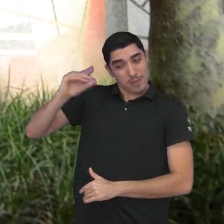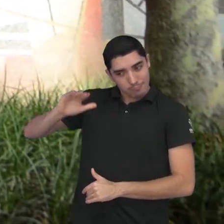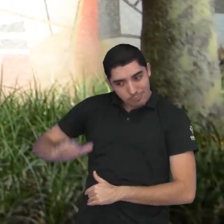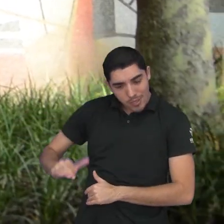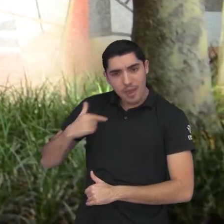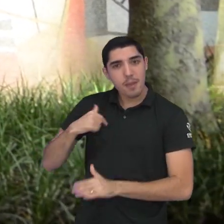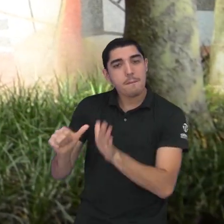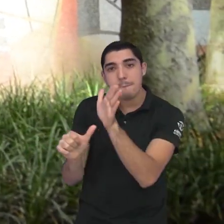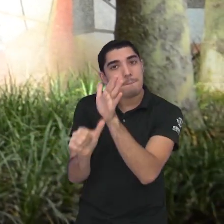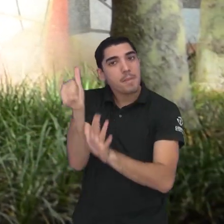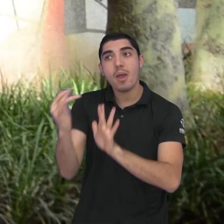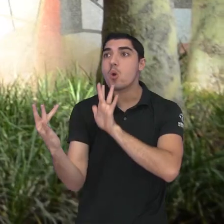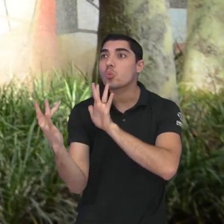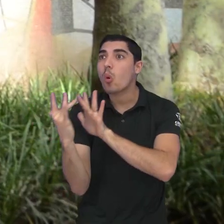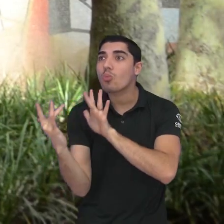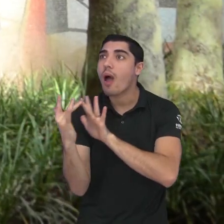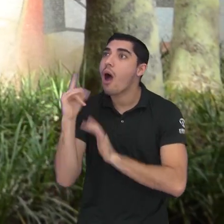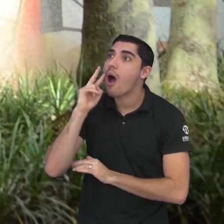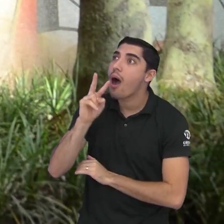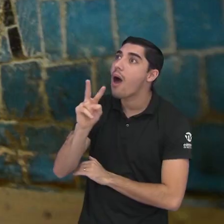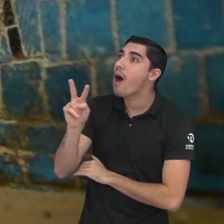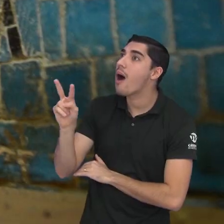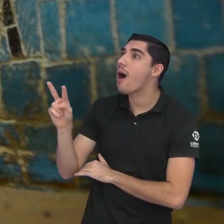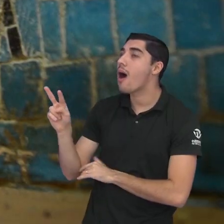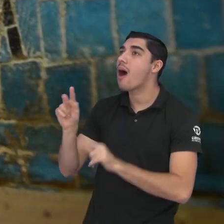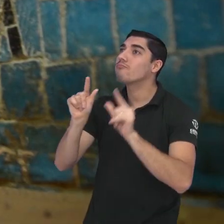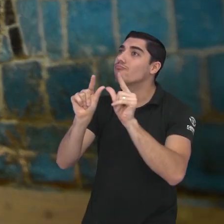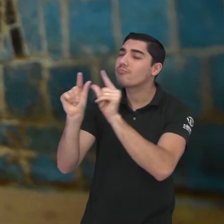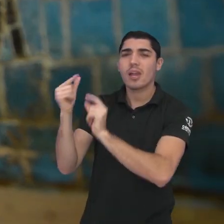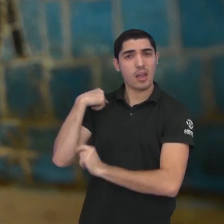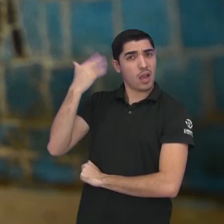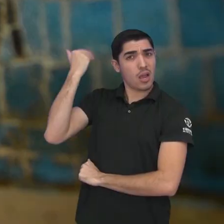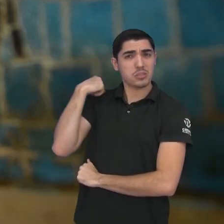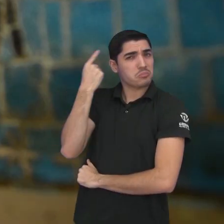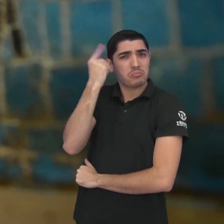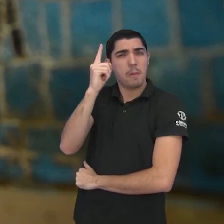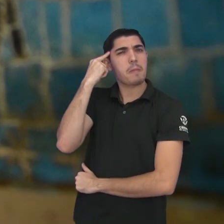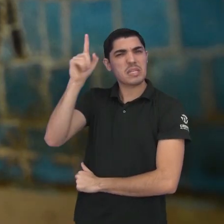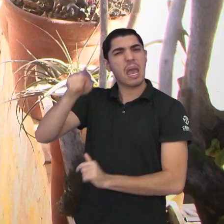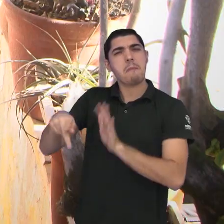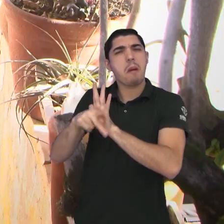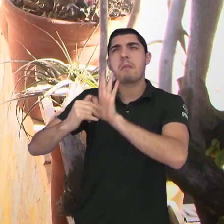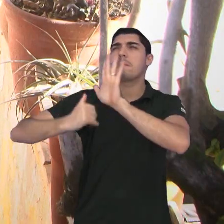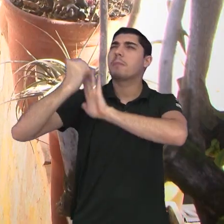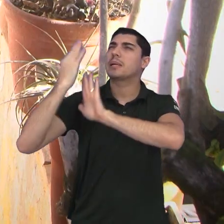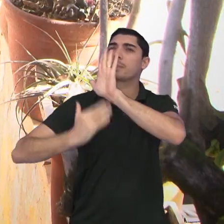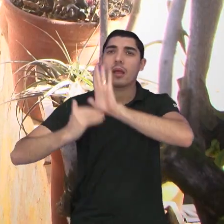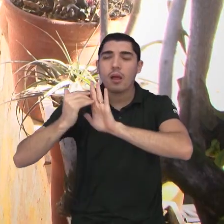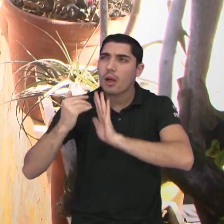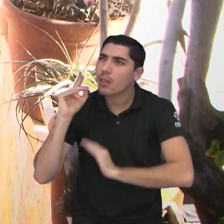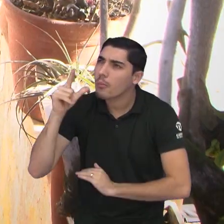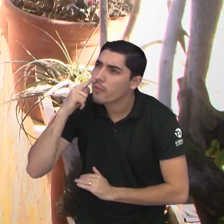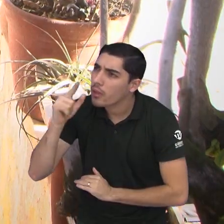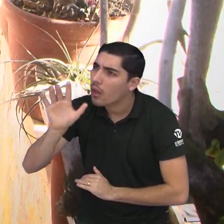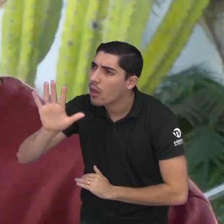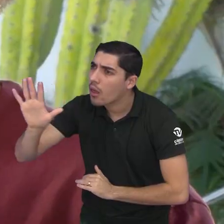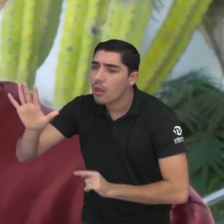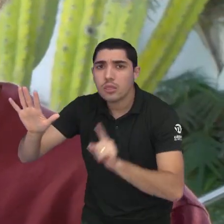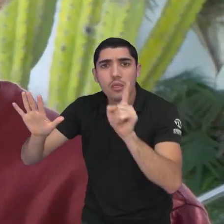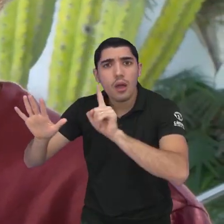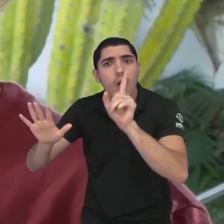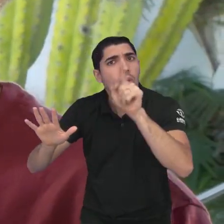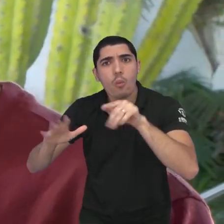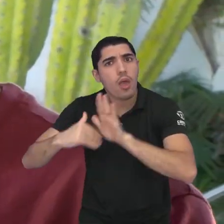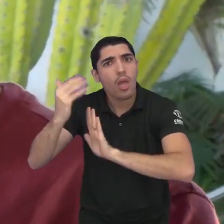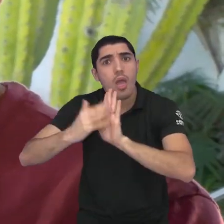na minha infância eu comecei a ter o primeiro contato com isso, com essa parte musiva. Eu não entendi o que era. Eu achava que era pintura. Eu falei, não, mas é vidro, né? Não